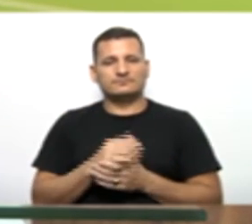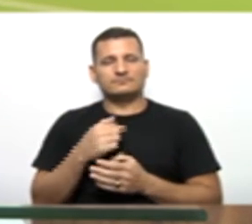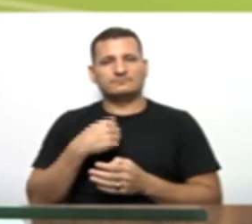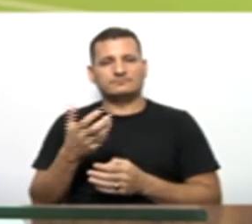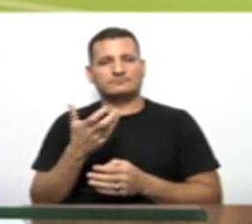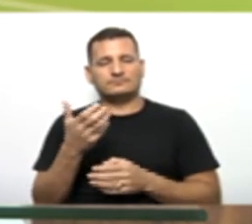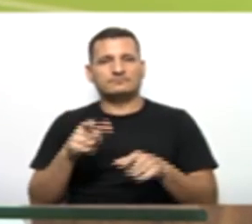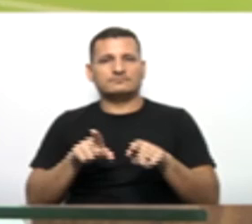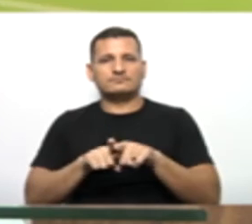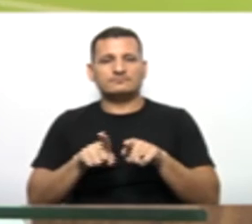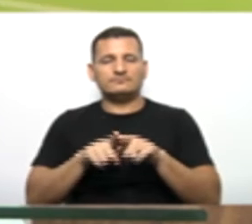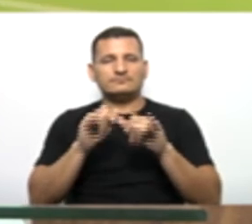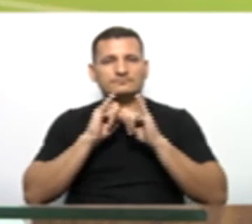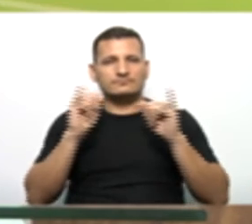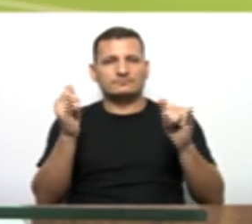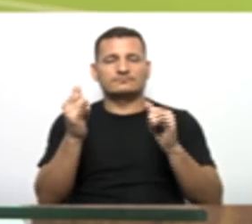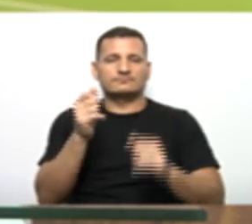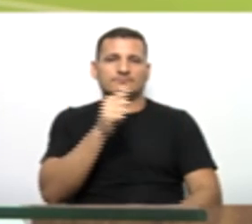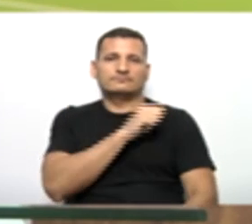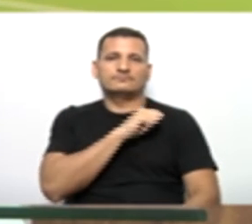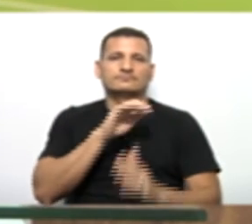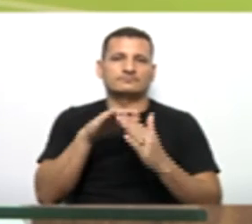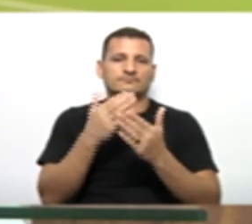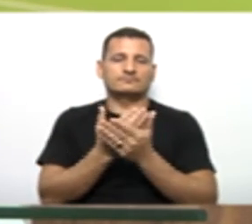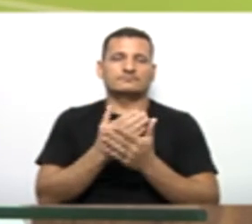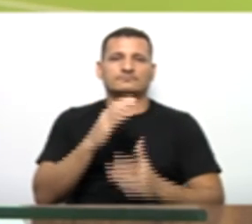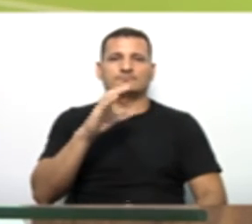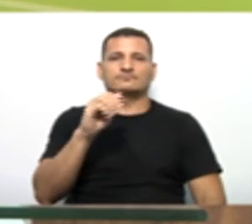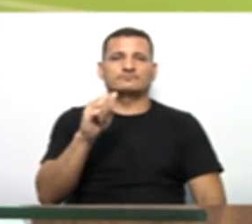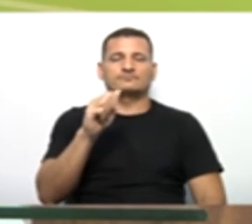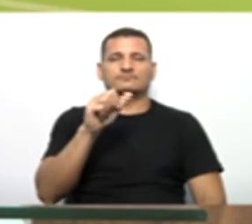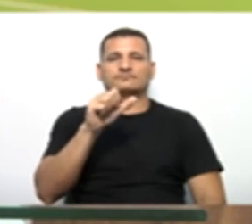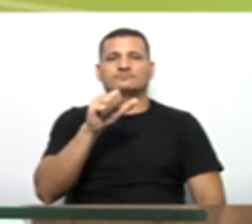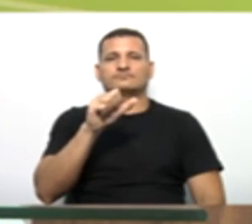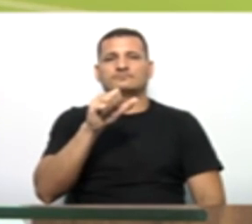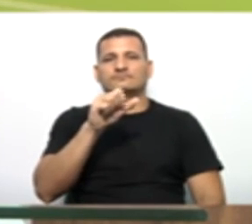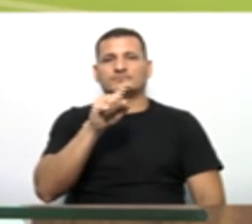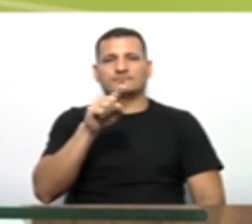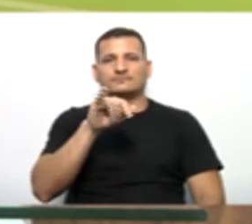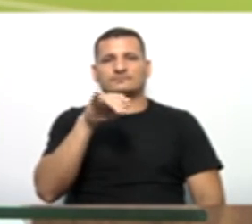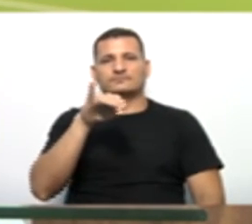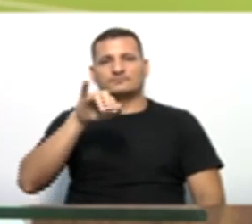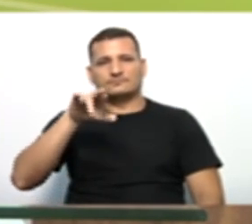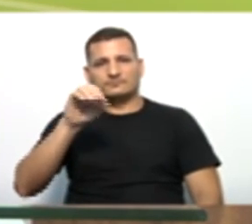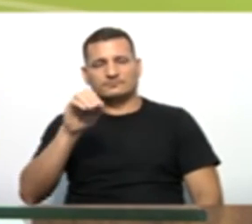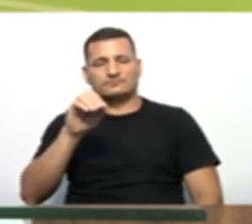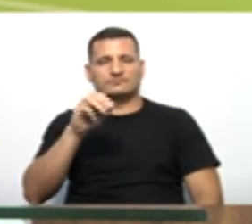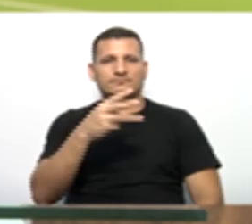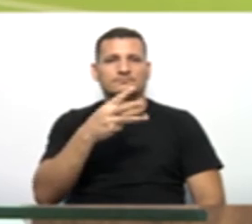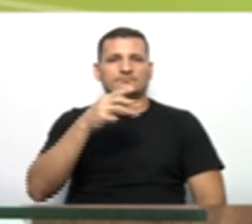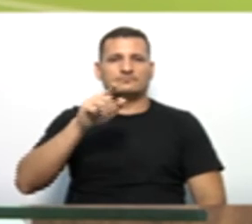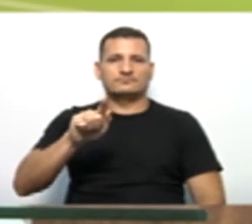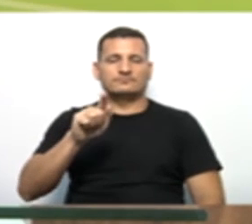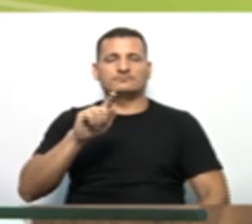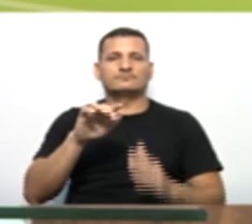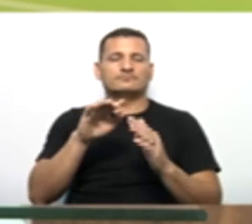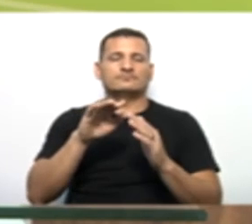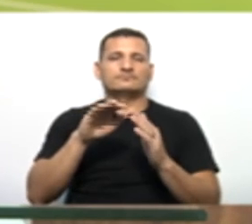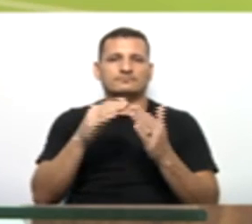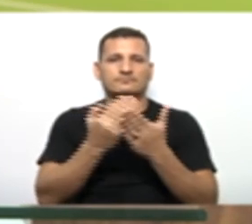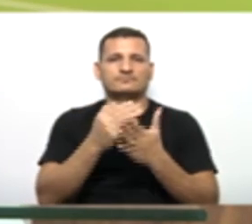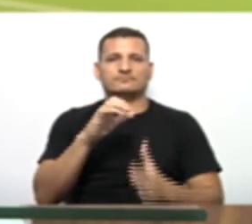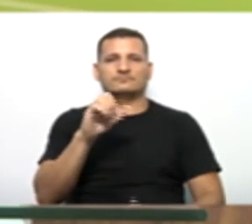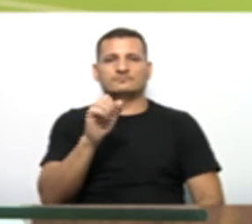também registrar que os alunos da Escola Casimiro de Abreu, os alunos do 3G, os alunos da Escola Estácio de